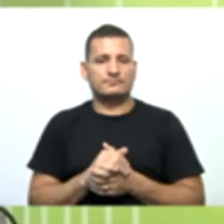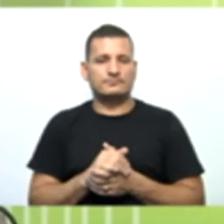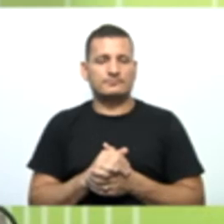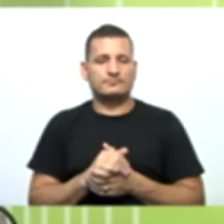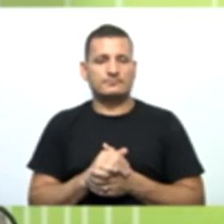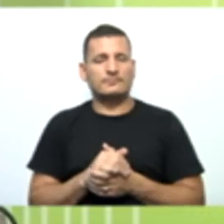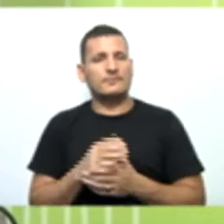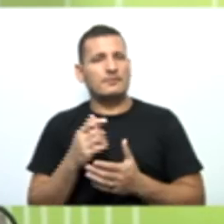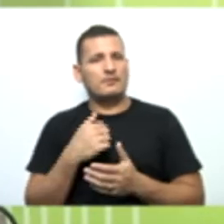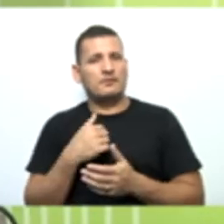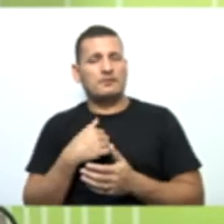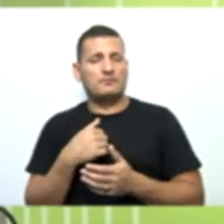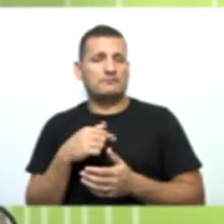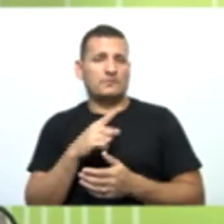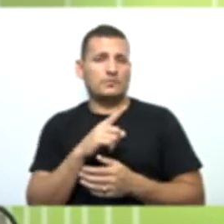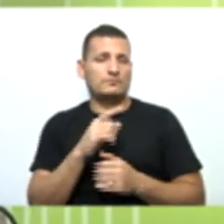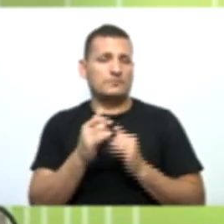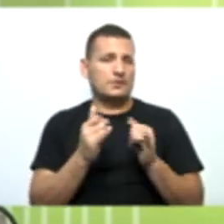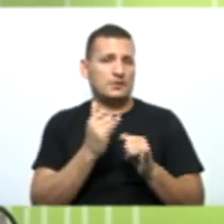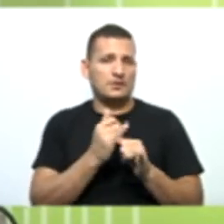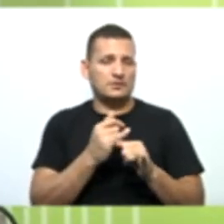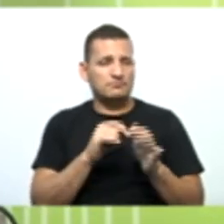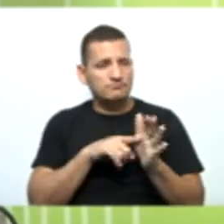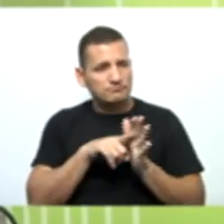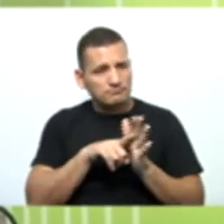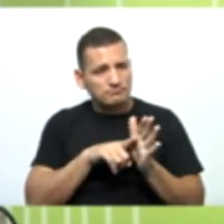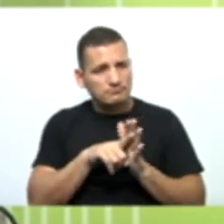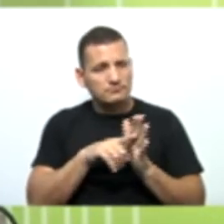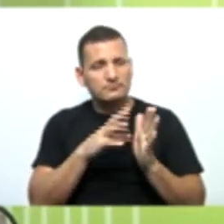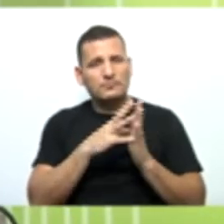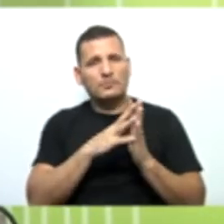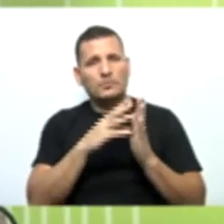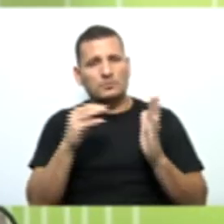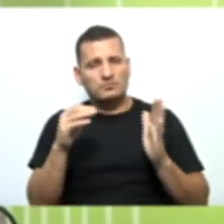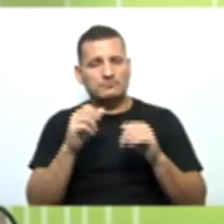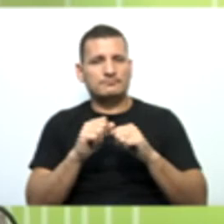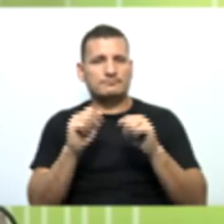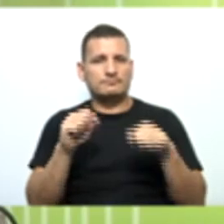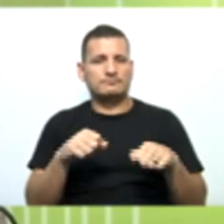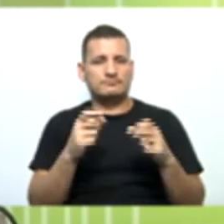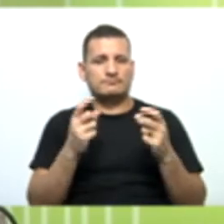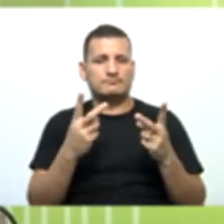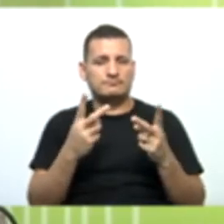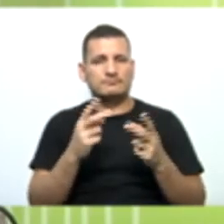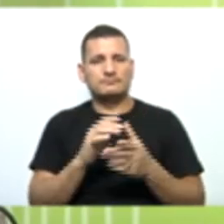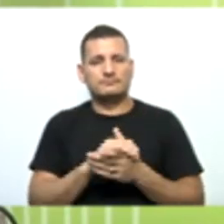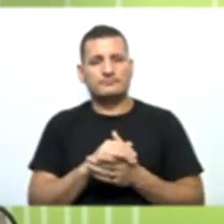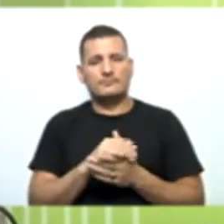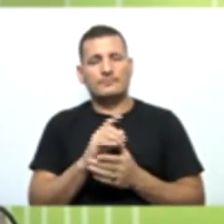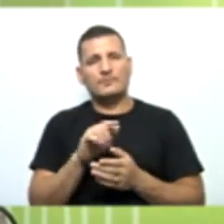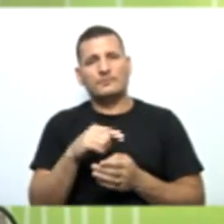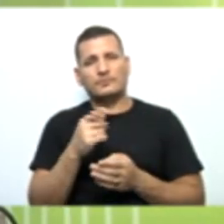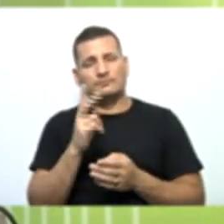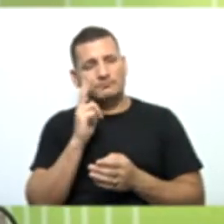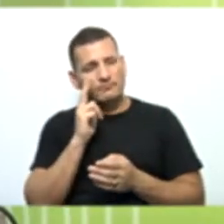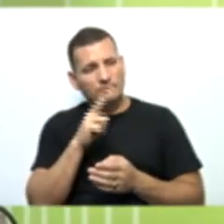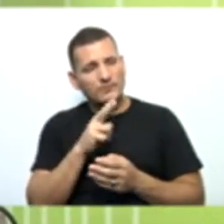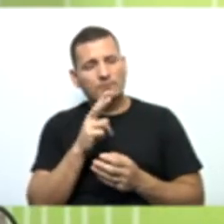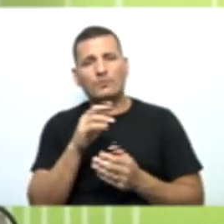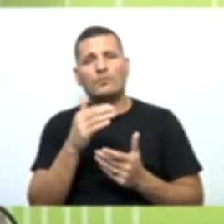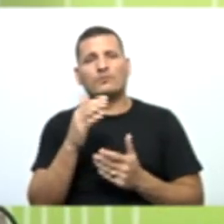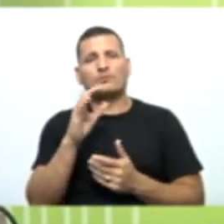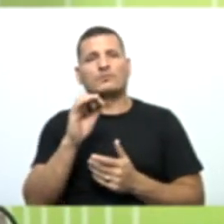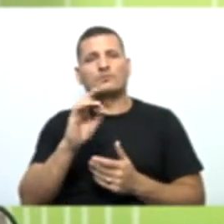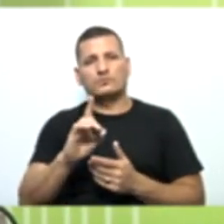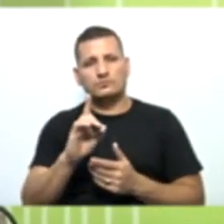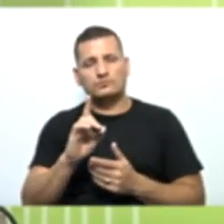esperto, fala assim, Luísa, eu vou lá na internet, pesquiso um modelo de sistema de vendas. Aí eu vou pegar quais são as funcionalidades,